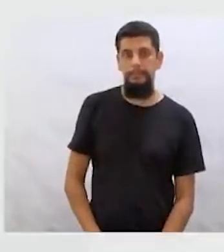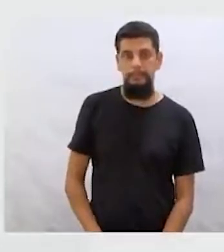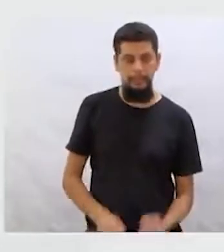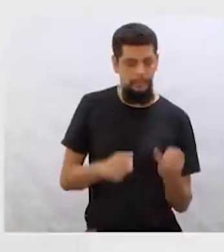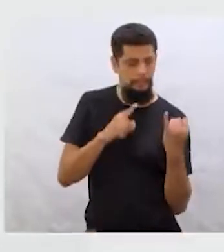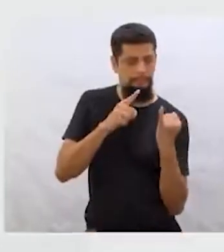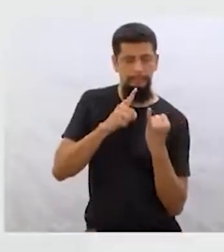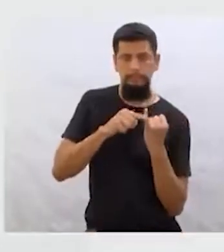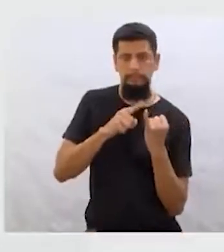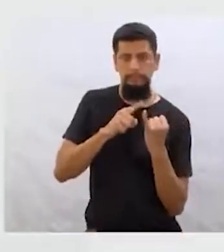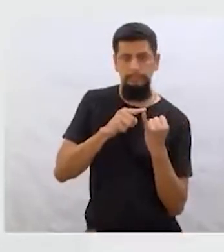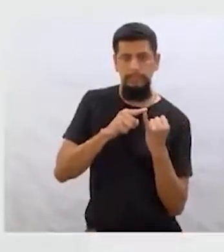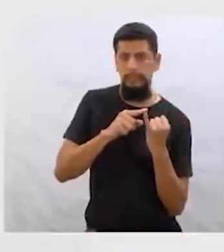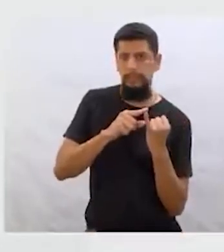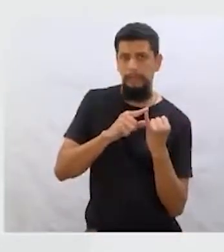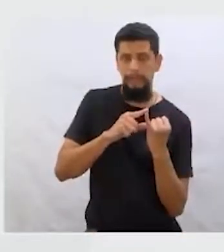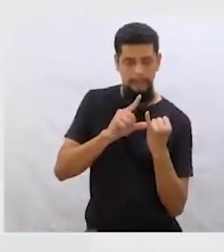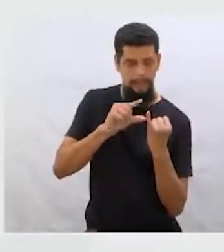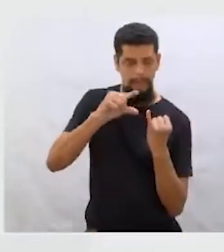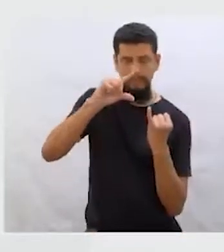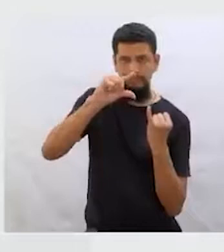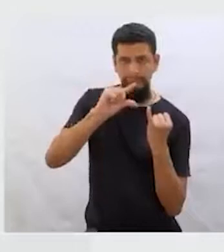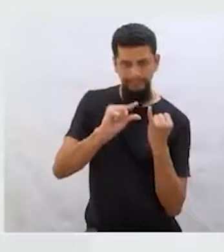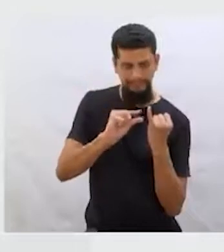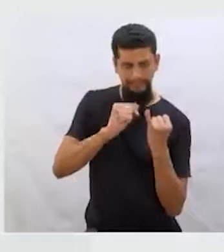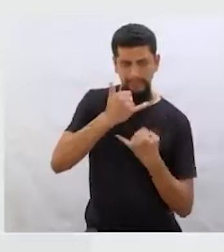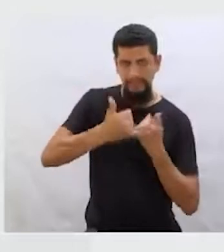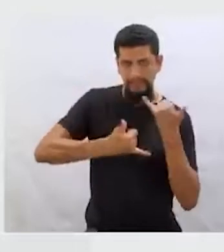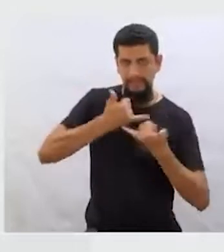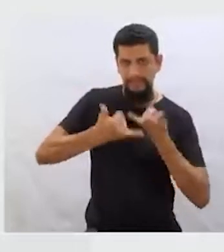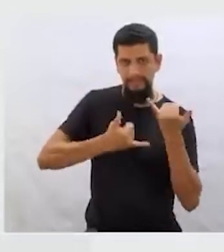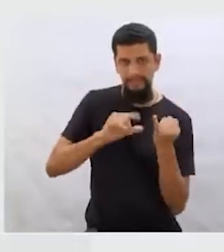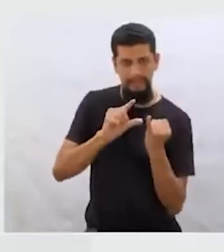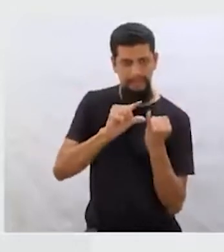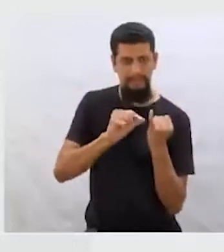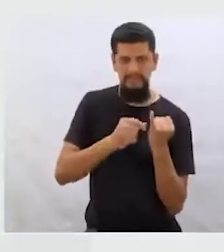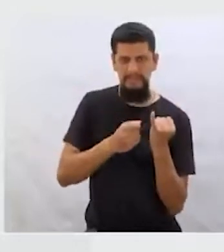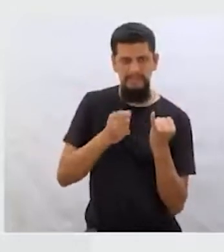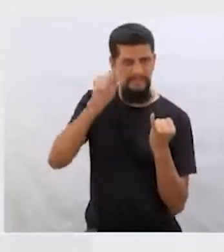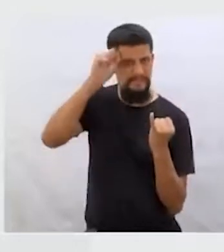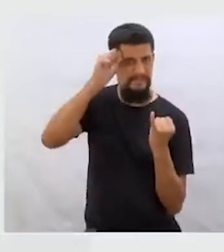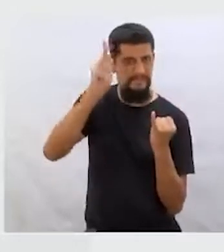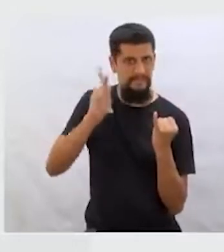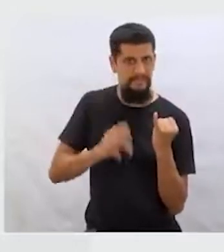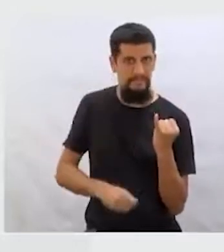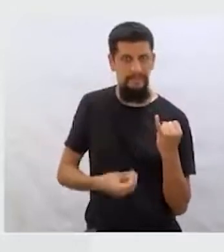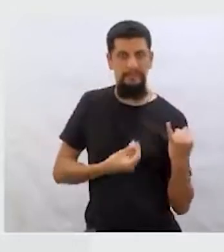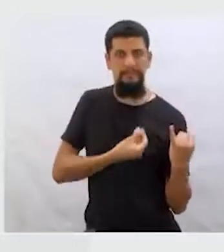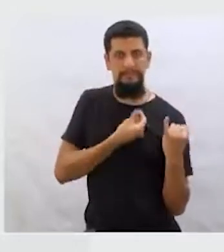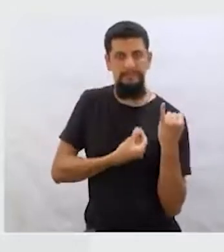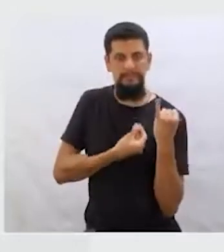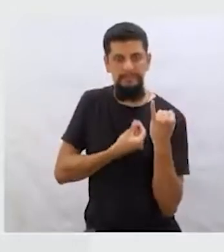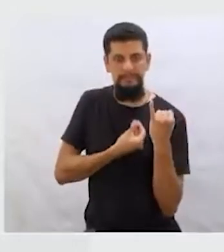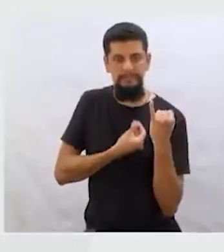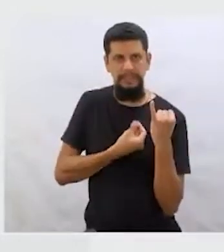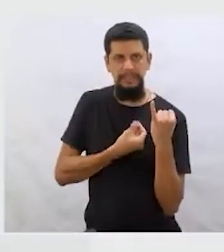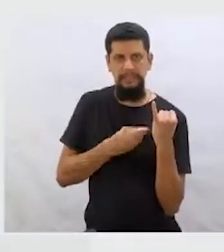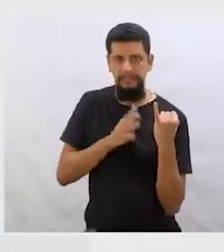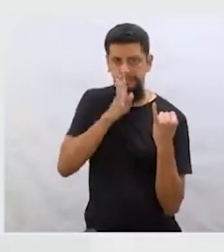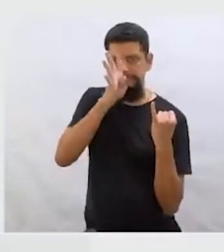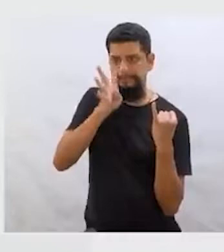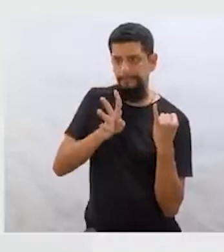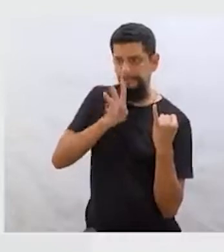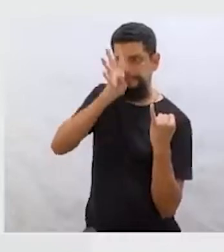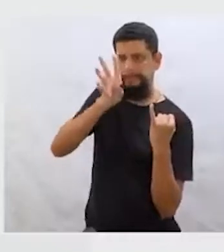O Mínimo era muito brincalhão, um dedo muito levado e vivia se